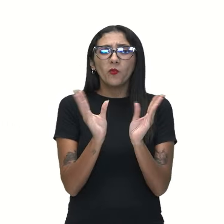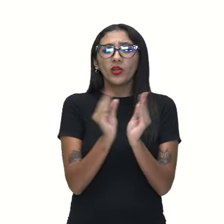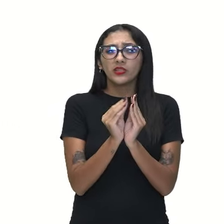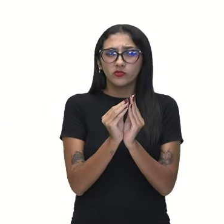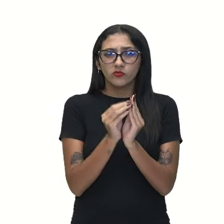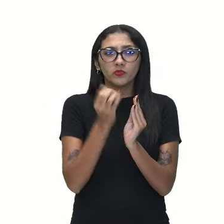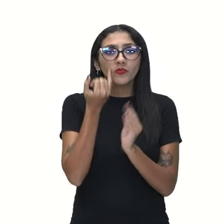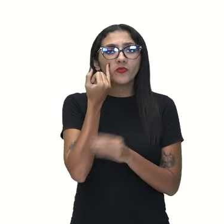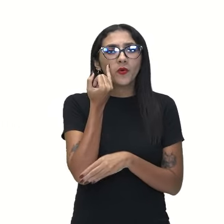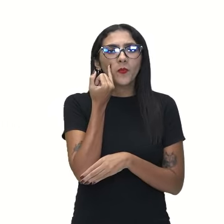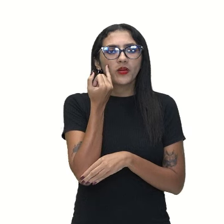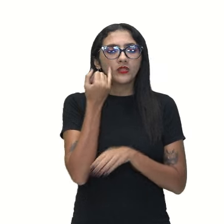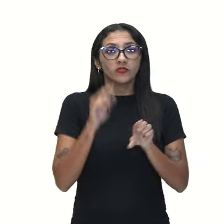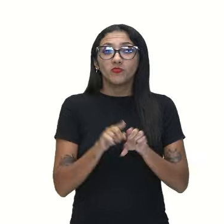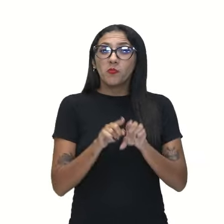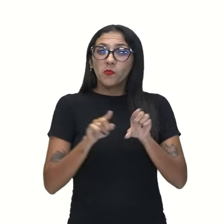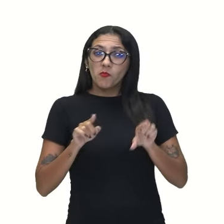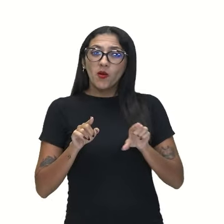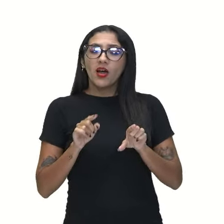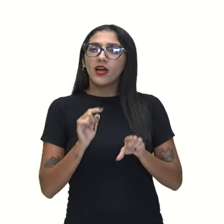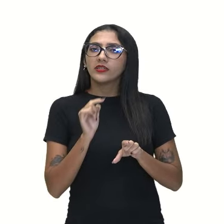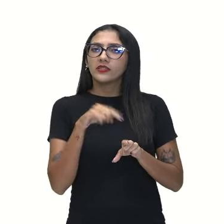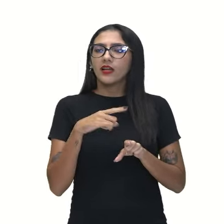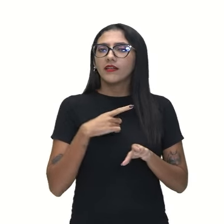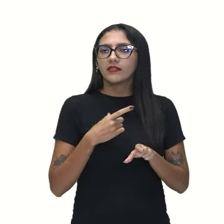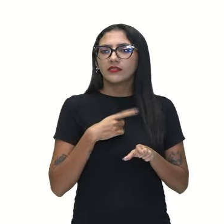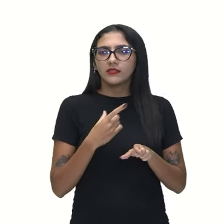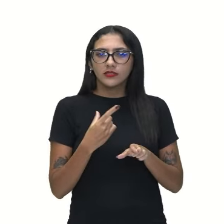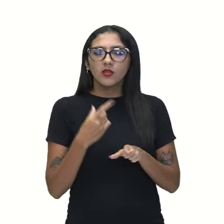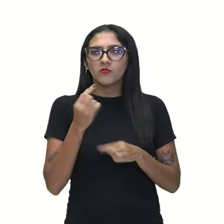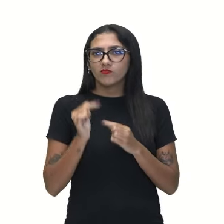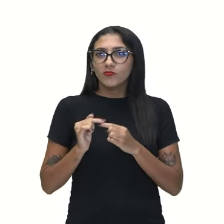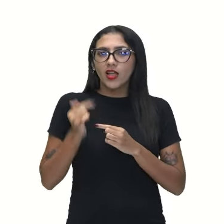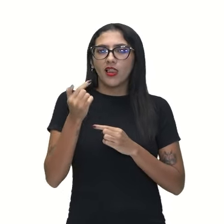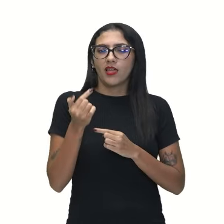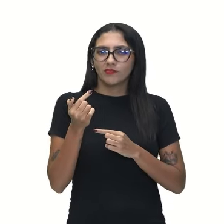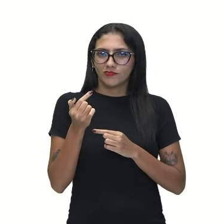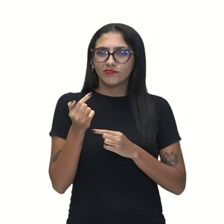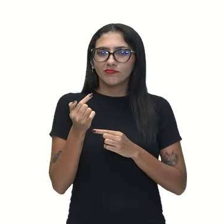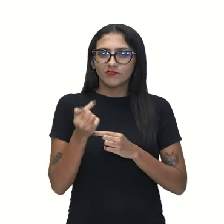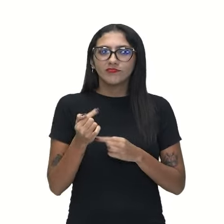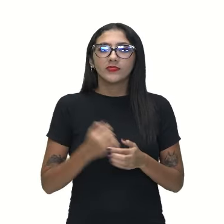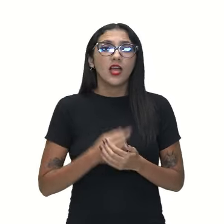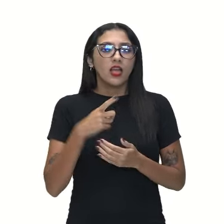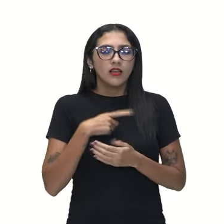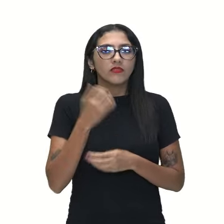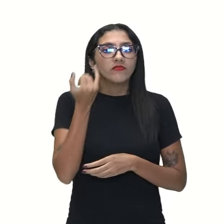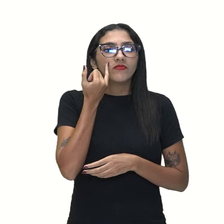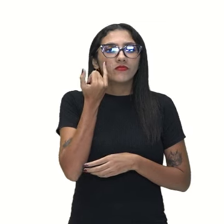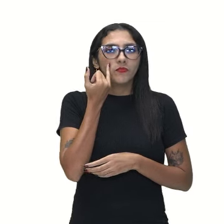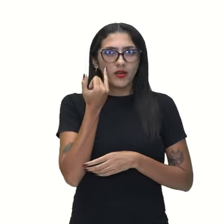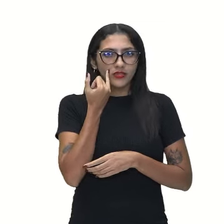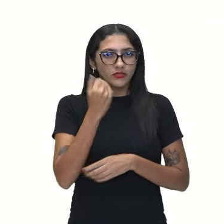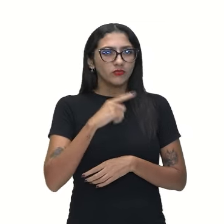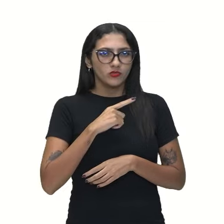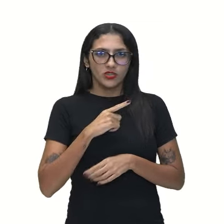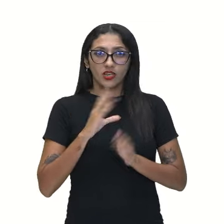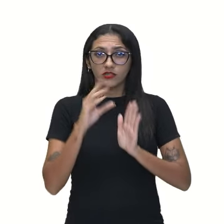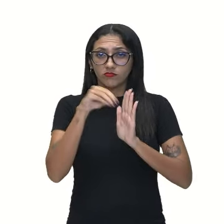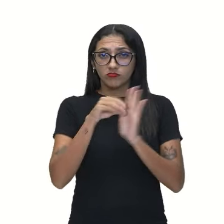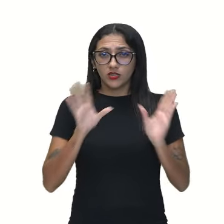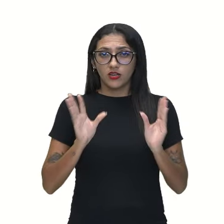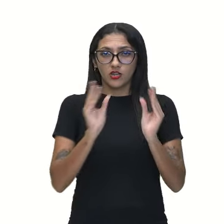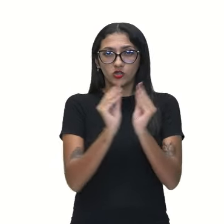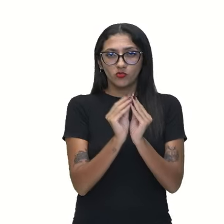informativo, só que elas vão além. Além de fazer a parte informativa, conforme nós vimos